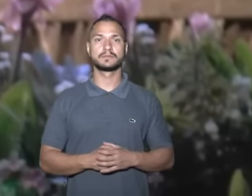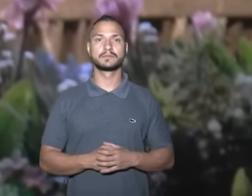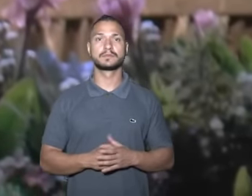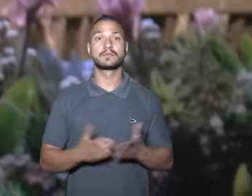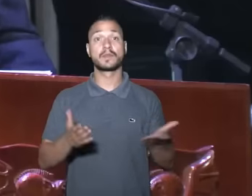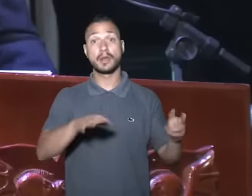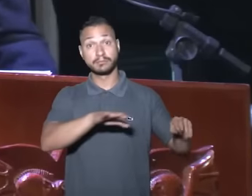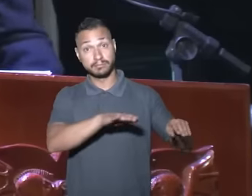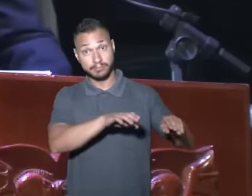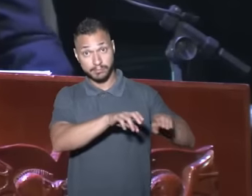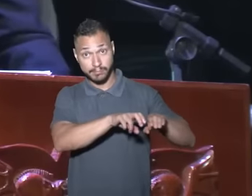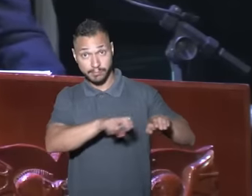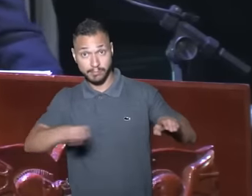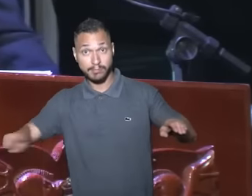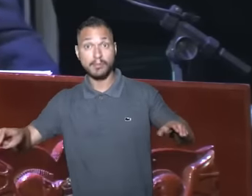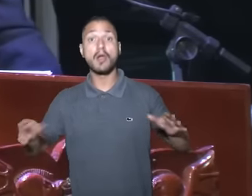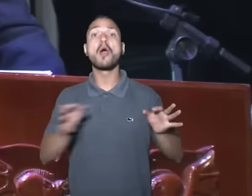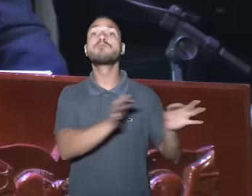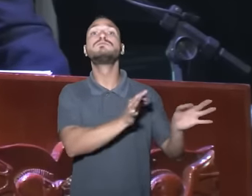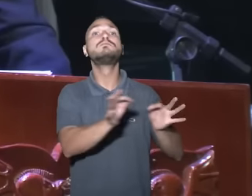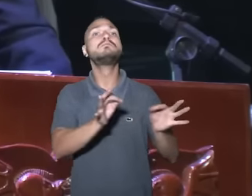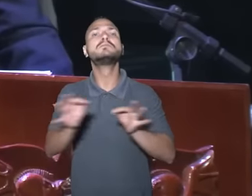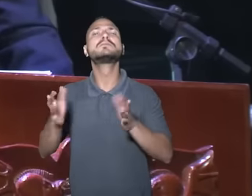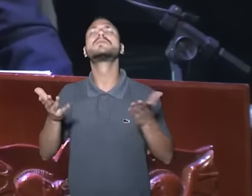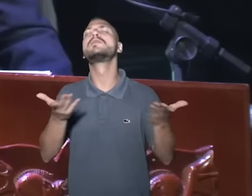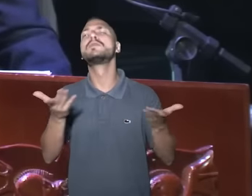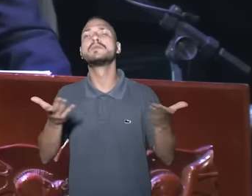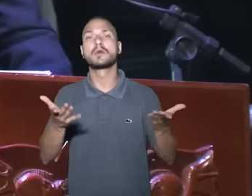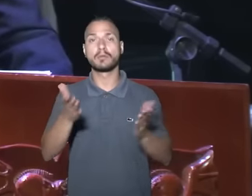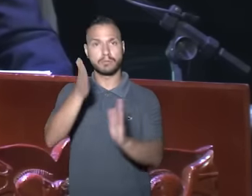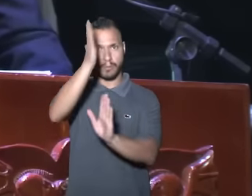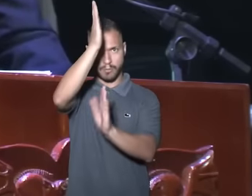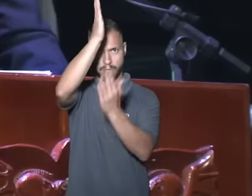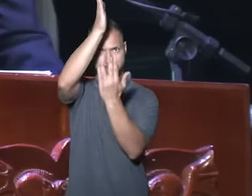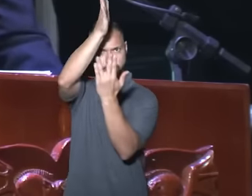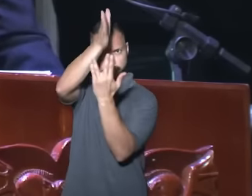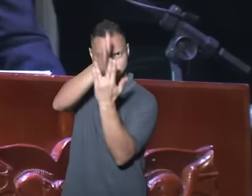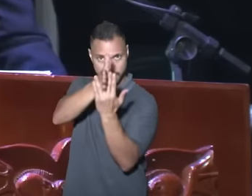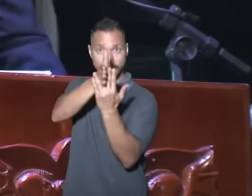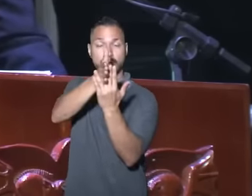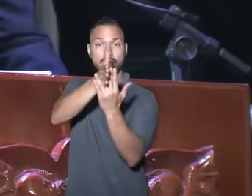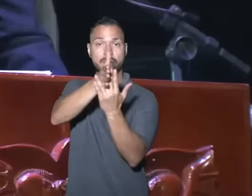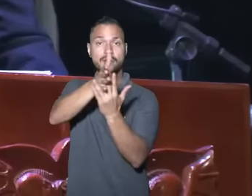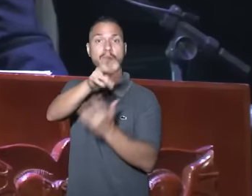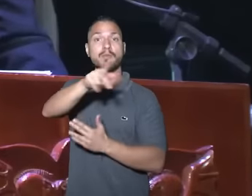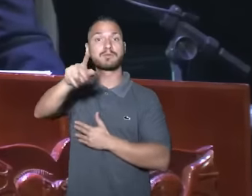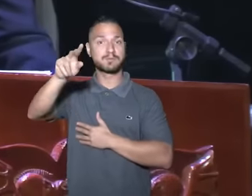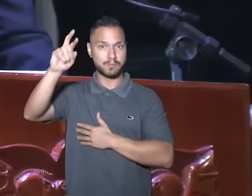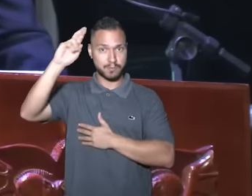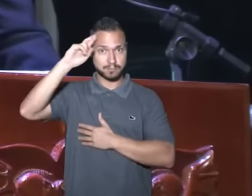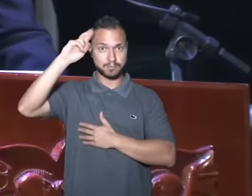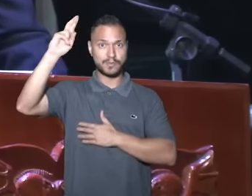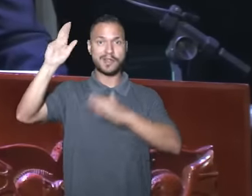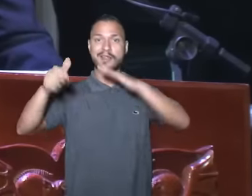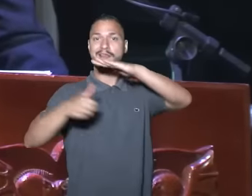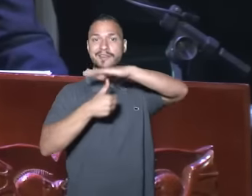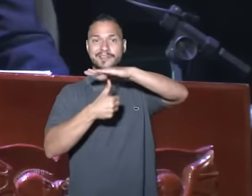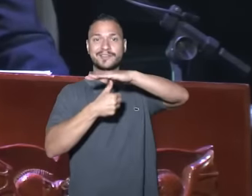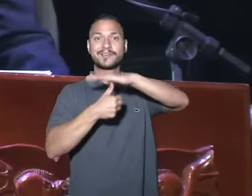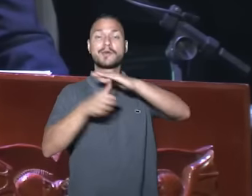A mesa tem a seguinte disposição. Ao centro, o senhor reitor da Universidade Federal de